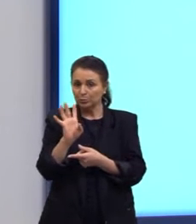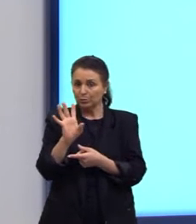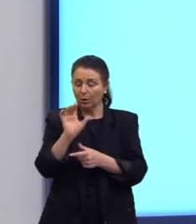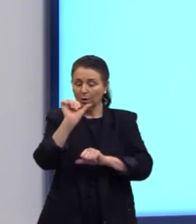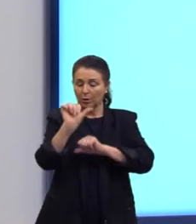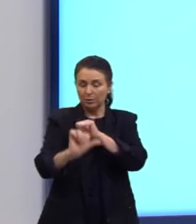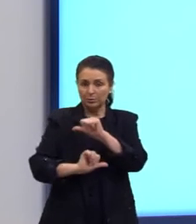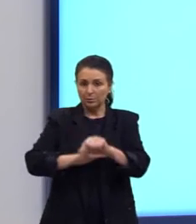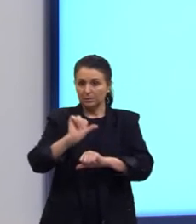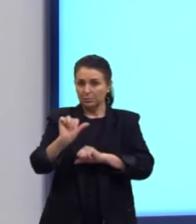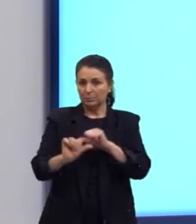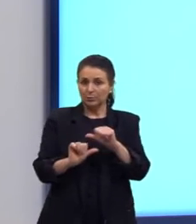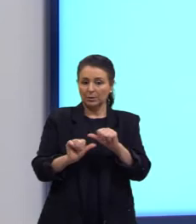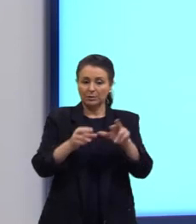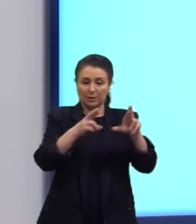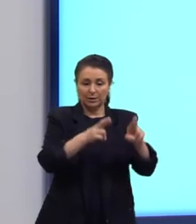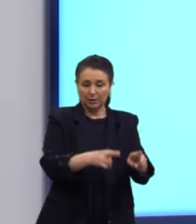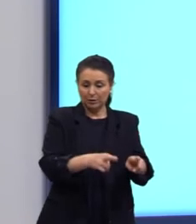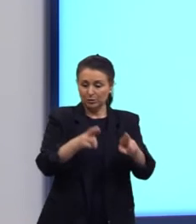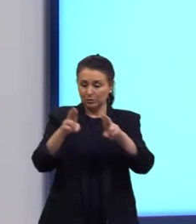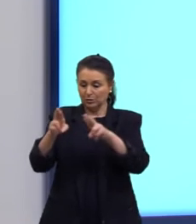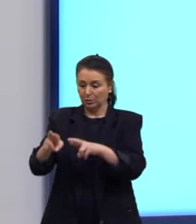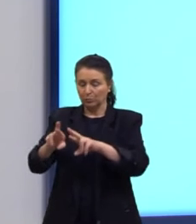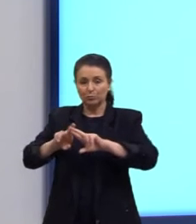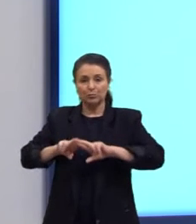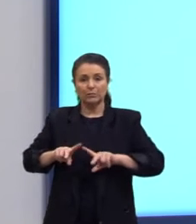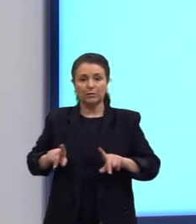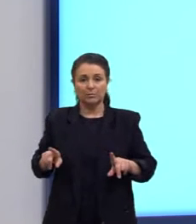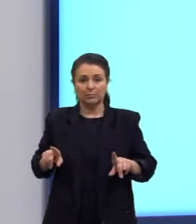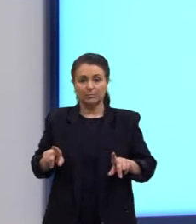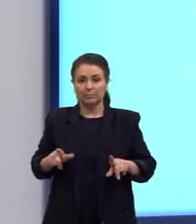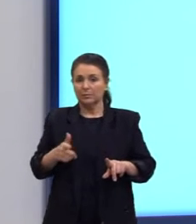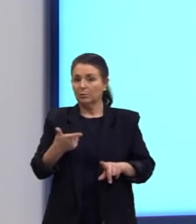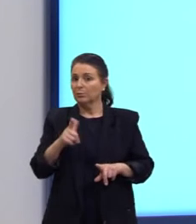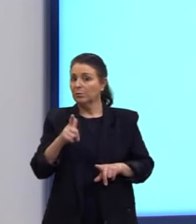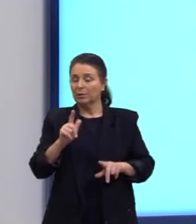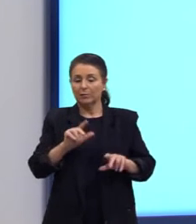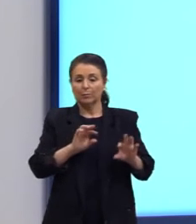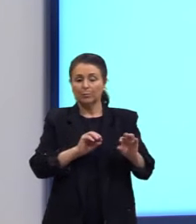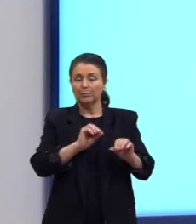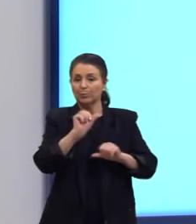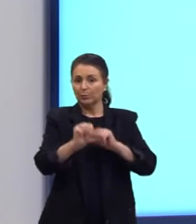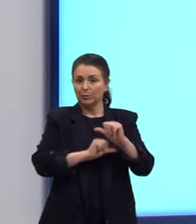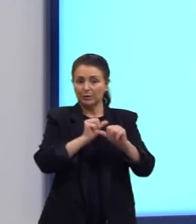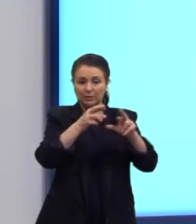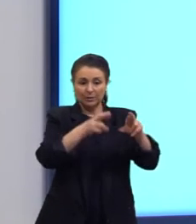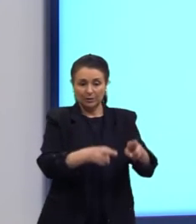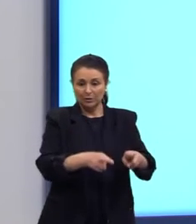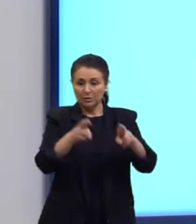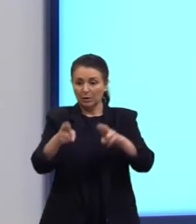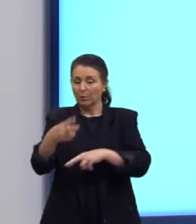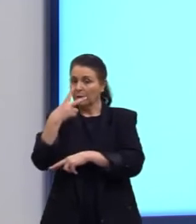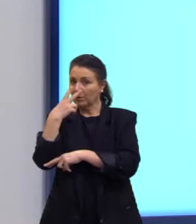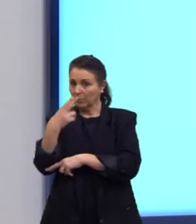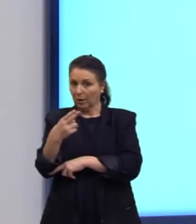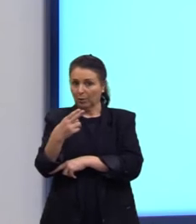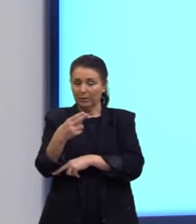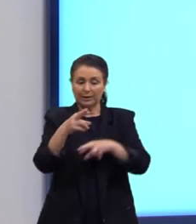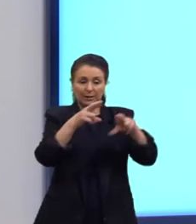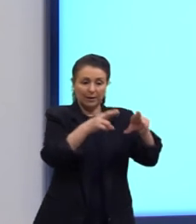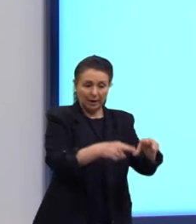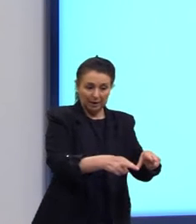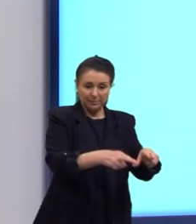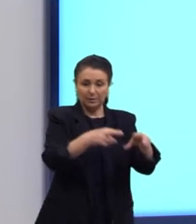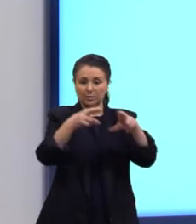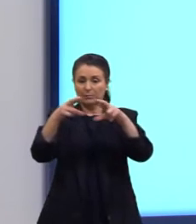mudanças entre regiões distintas então não houve mudanças entre regiões iguais né a